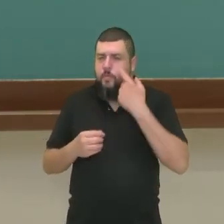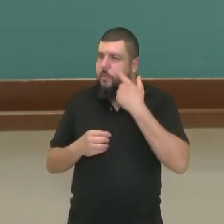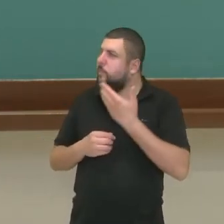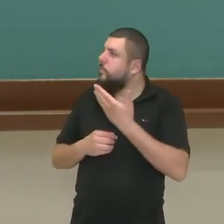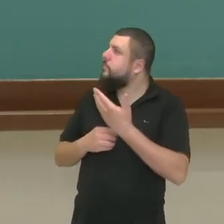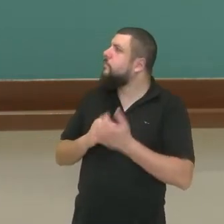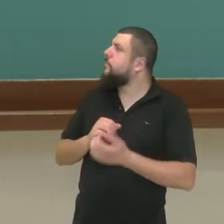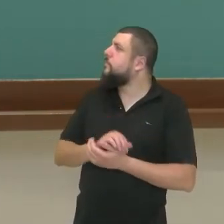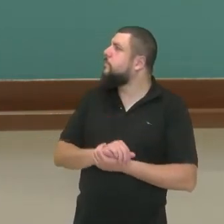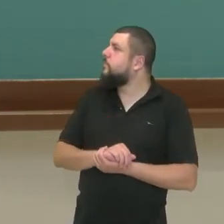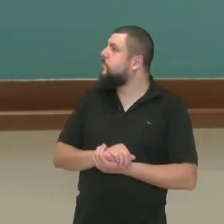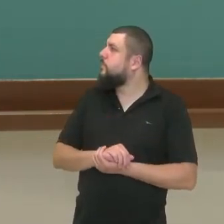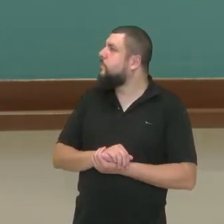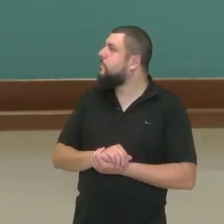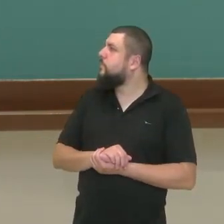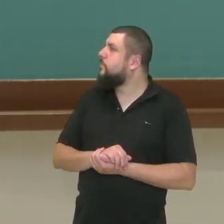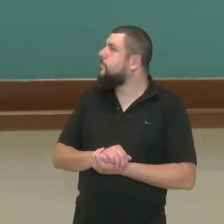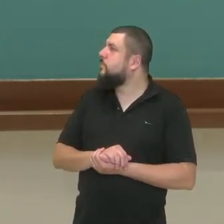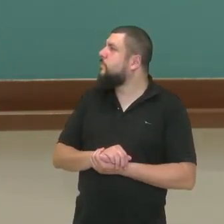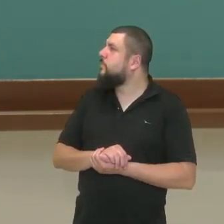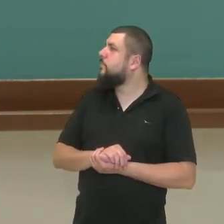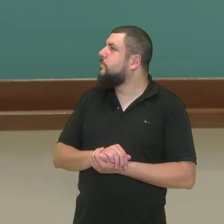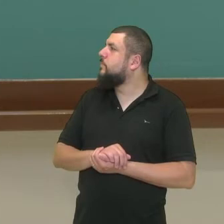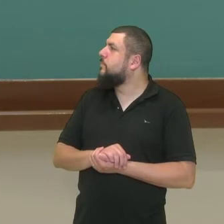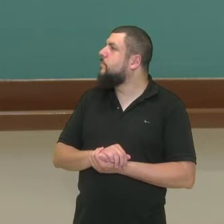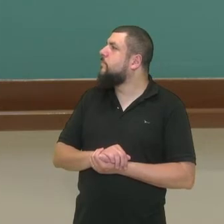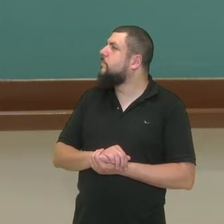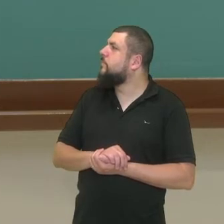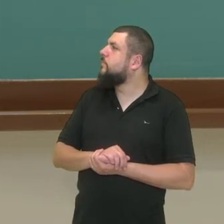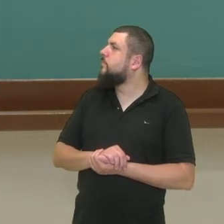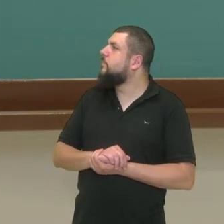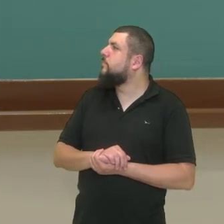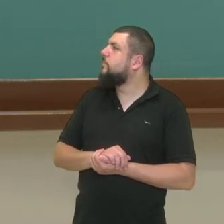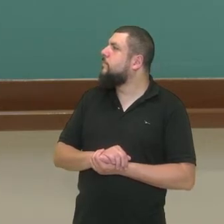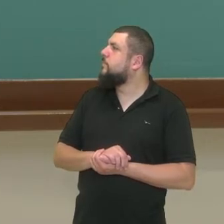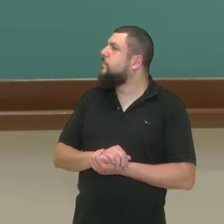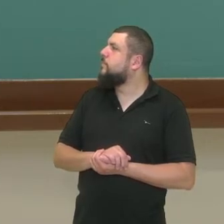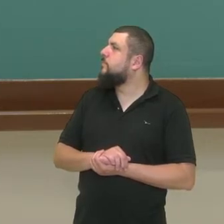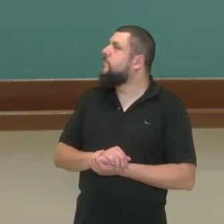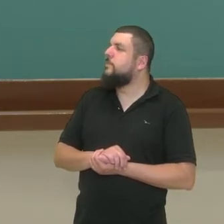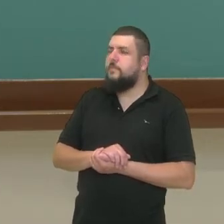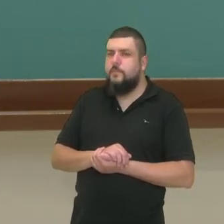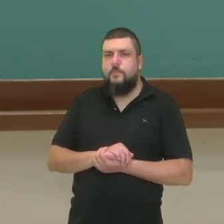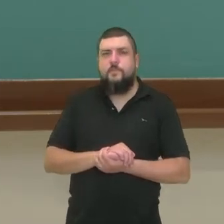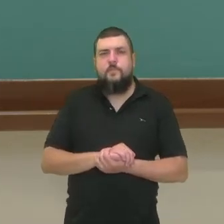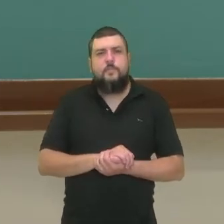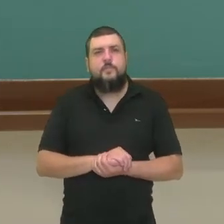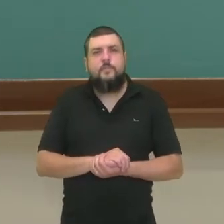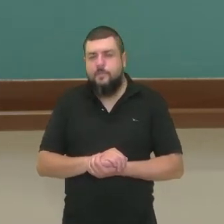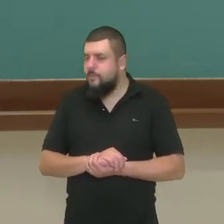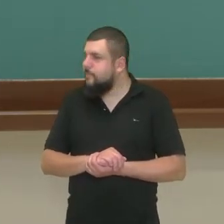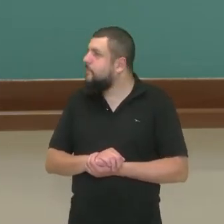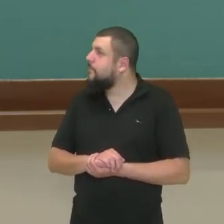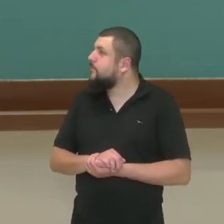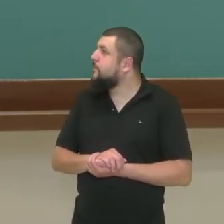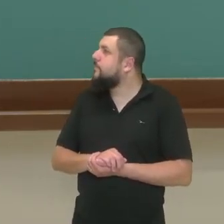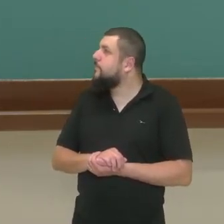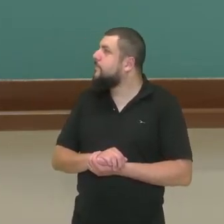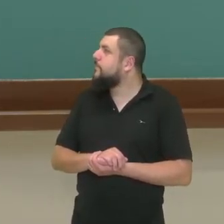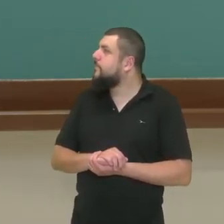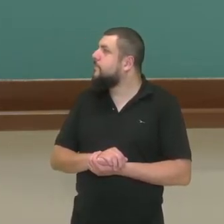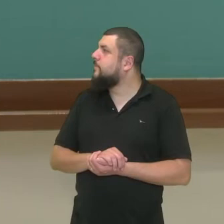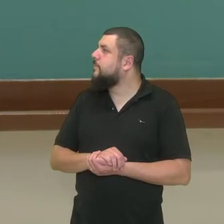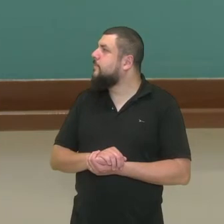forte, o segundo é fraco. O ternário, a mesma coisa. O primeiro forte, o segundo e o terceiro fraco. O